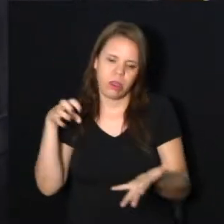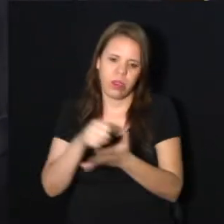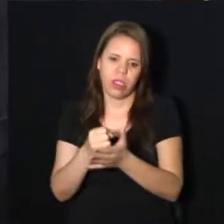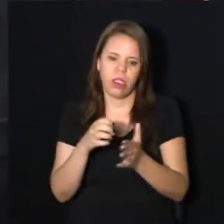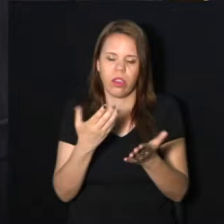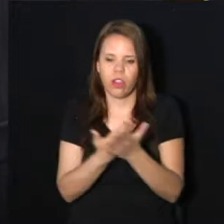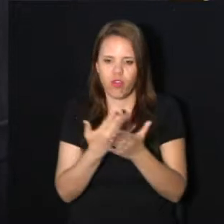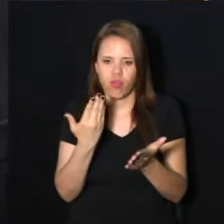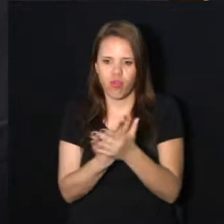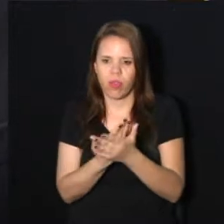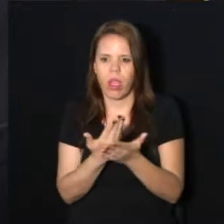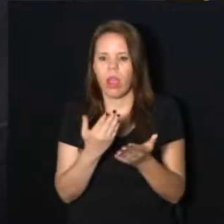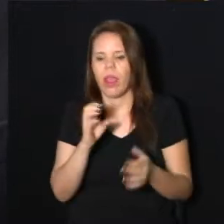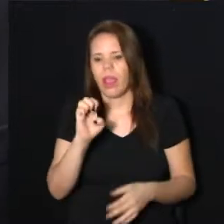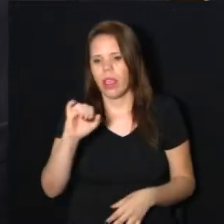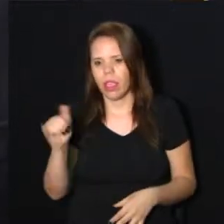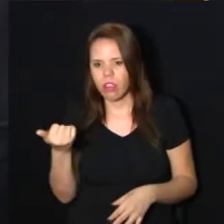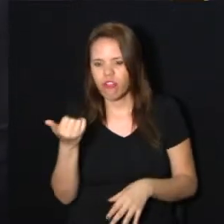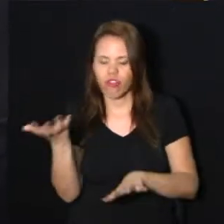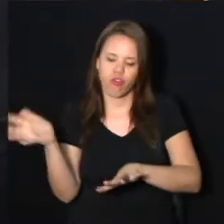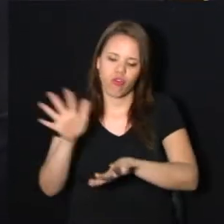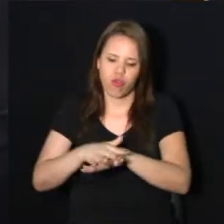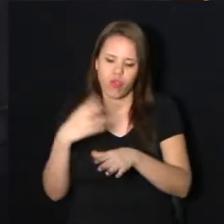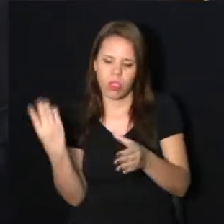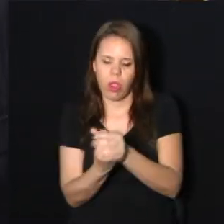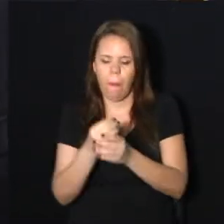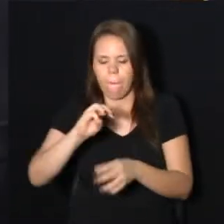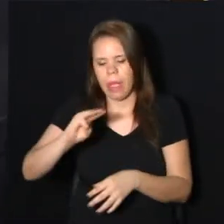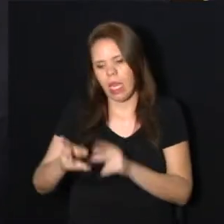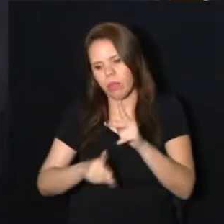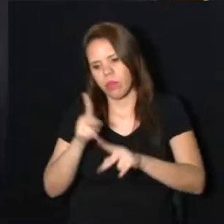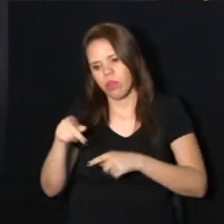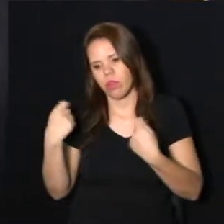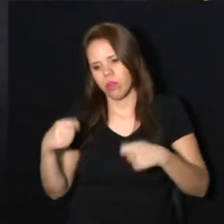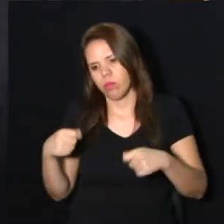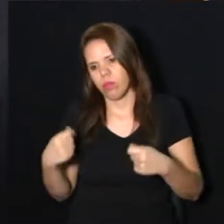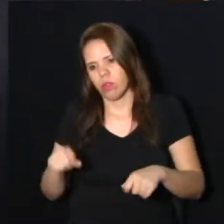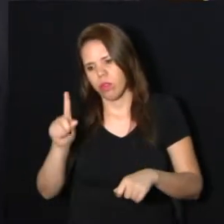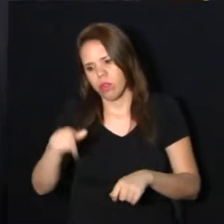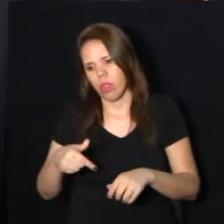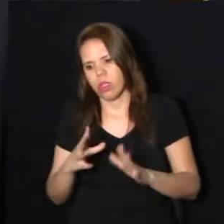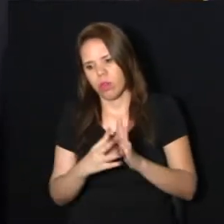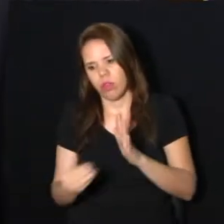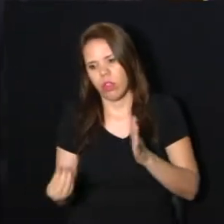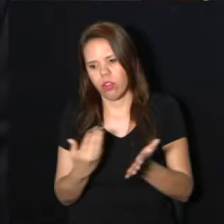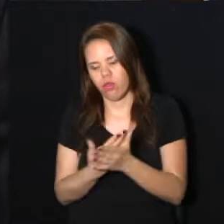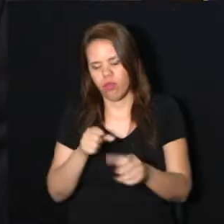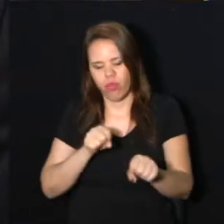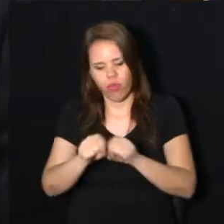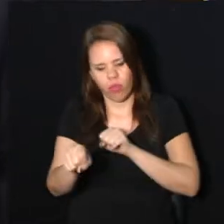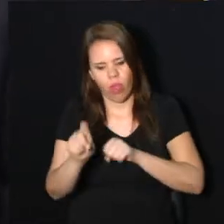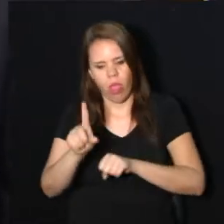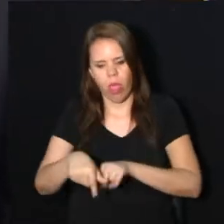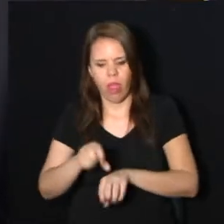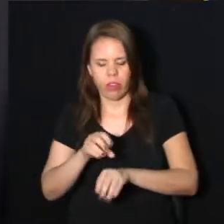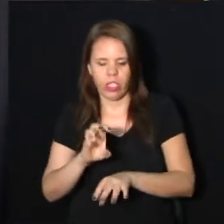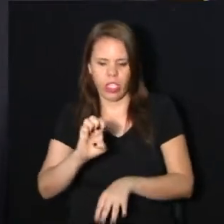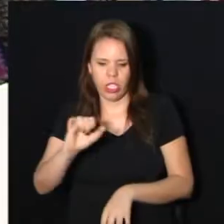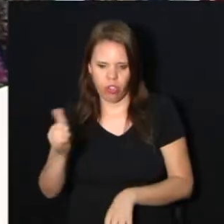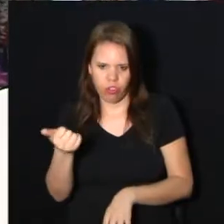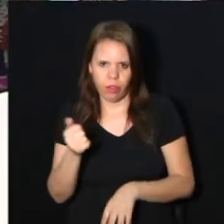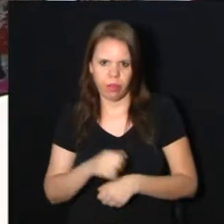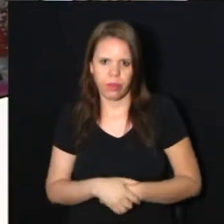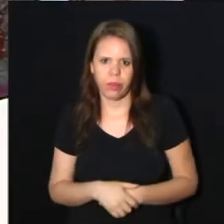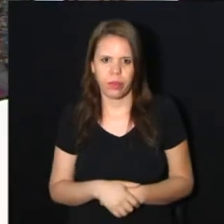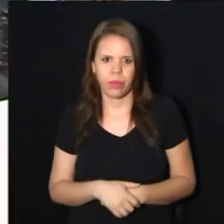a inclusão de milhares de pessoas que precisam dessa modalidade do ensino, que é a educação de jovens e adultos.